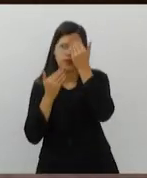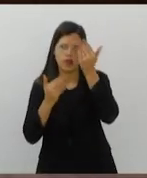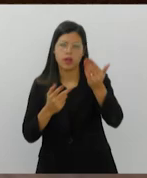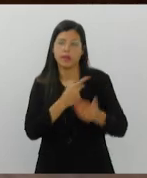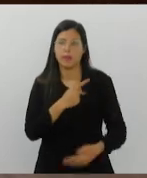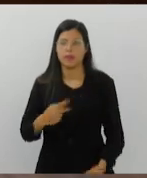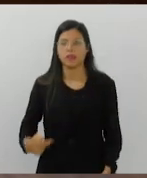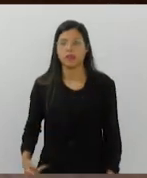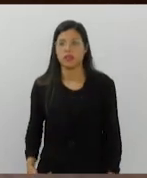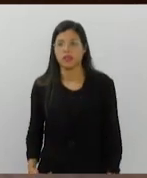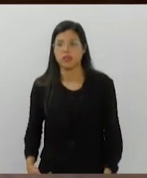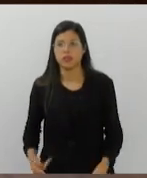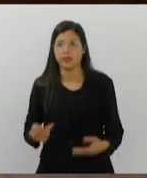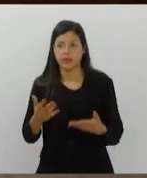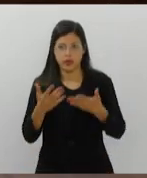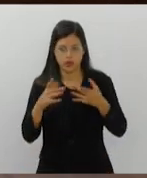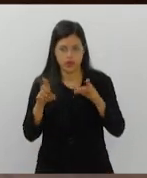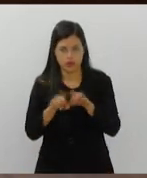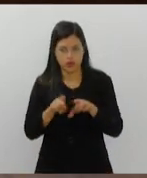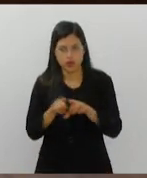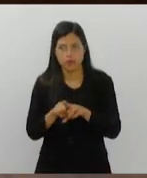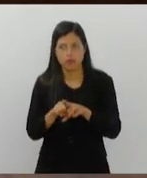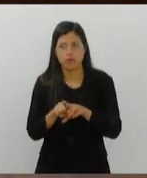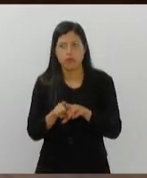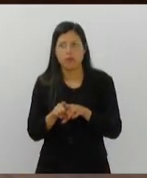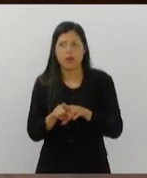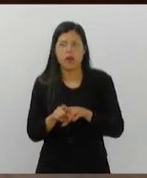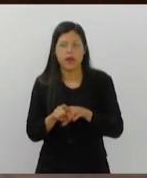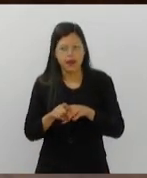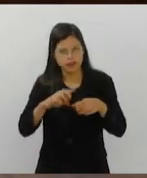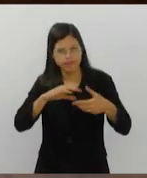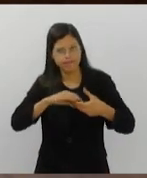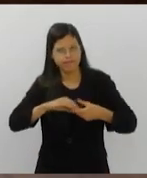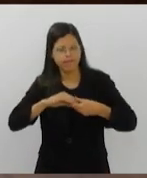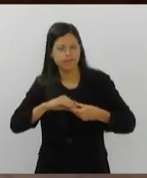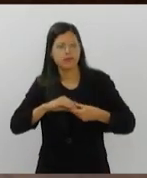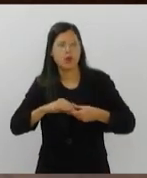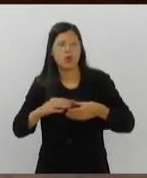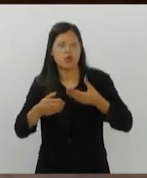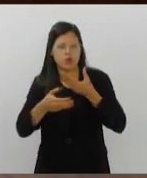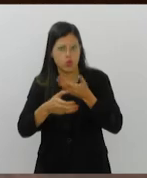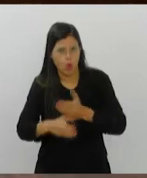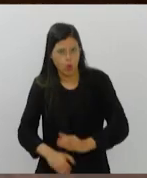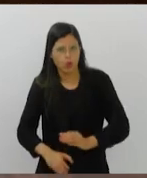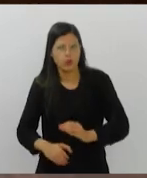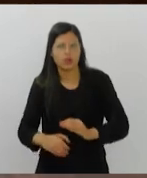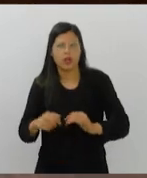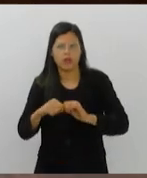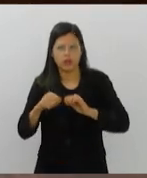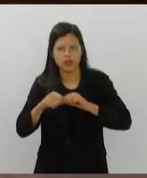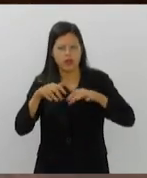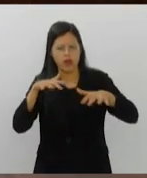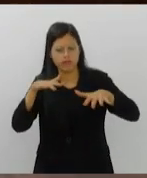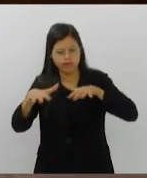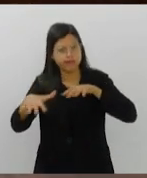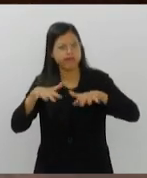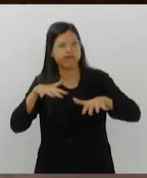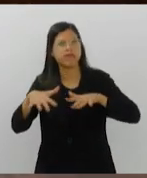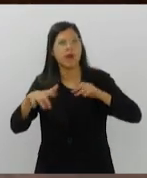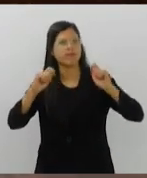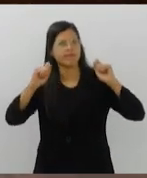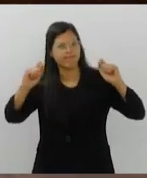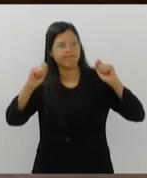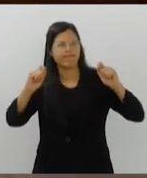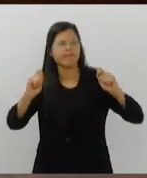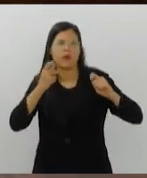presidente. Queria também saudar os concursados que estão aqui fazendo essa legítima mobilização. Também dizer para vocês que